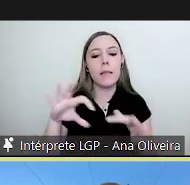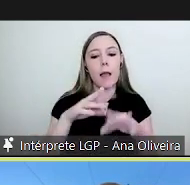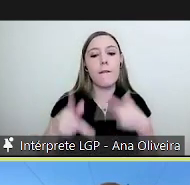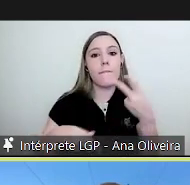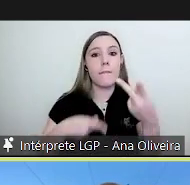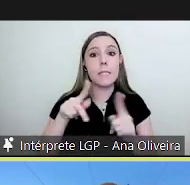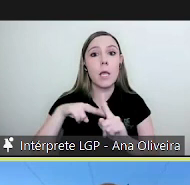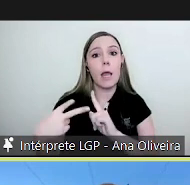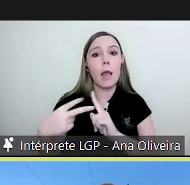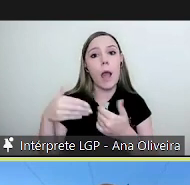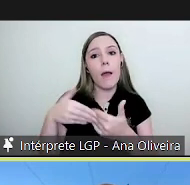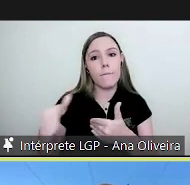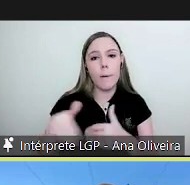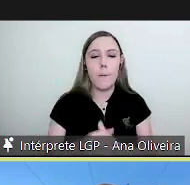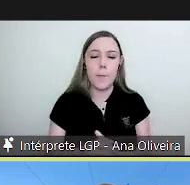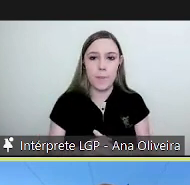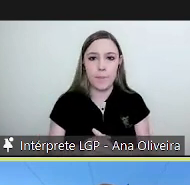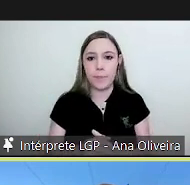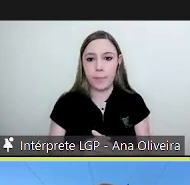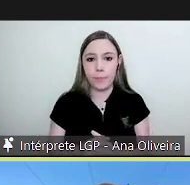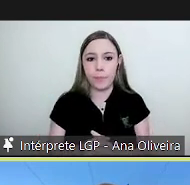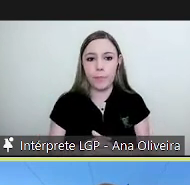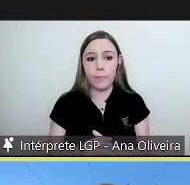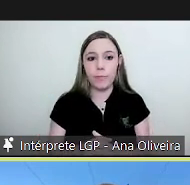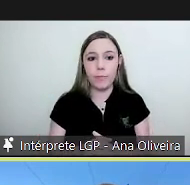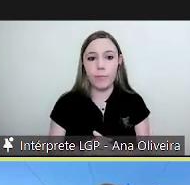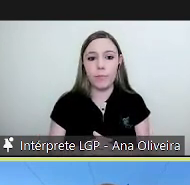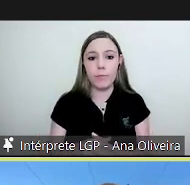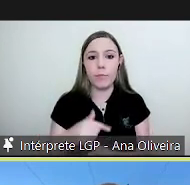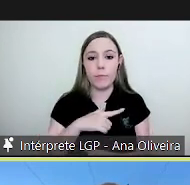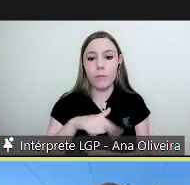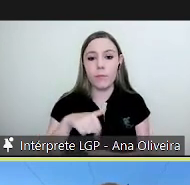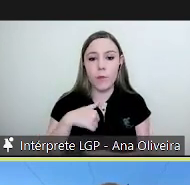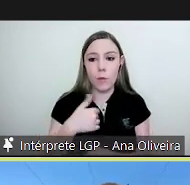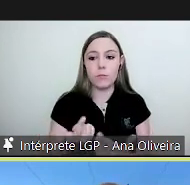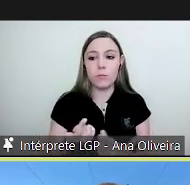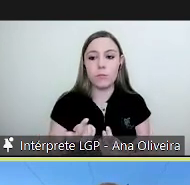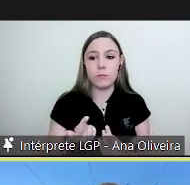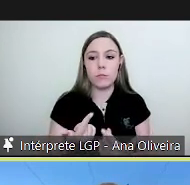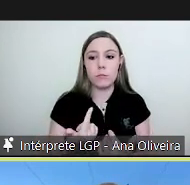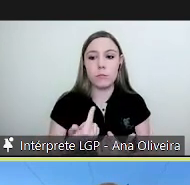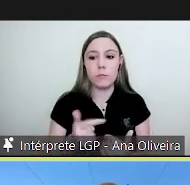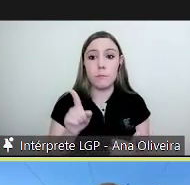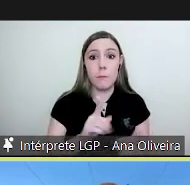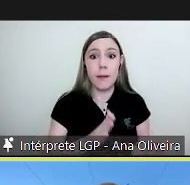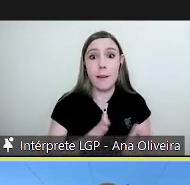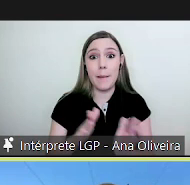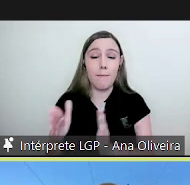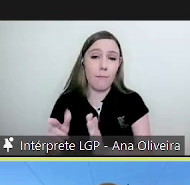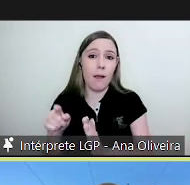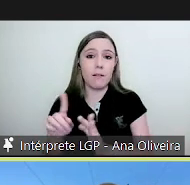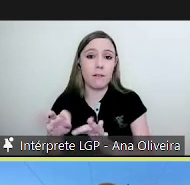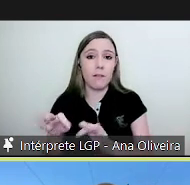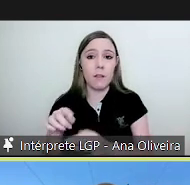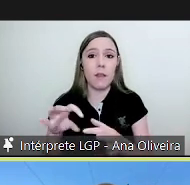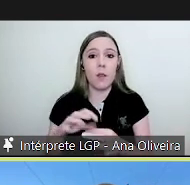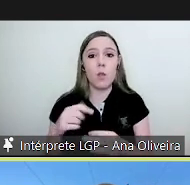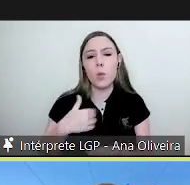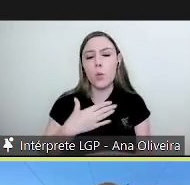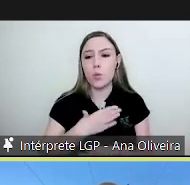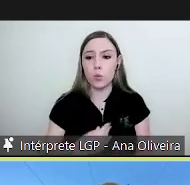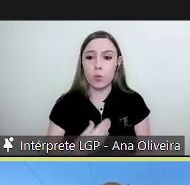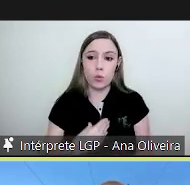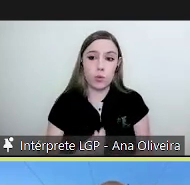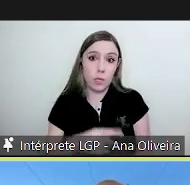vista externo. Nós, só para terminar esta primeira parte da intervenção, eu gostava só de